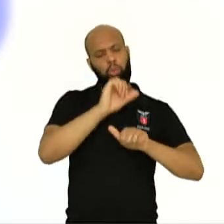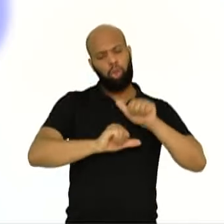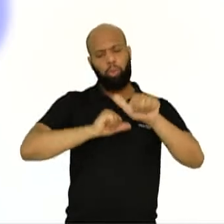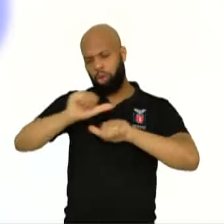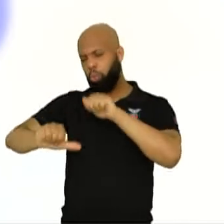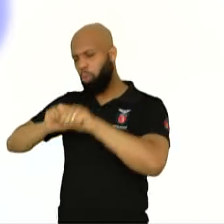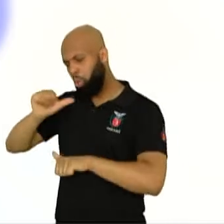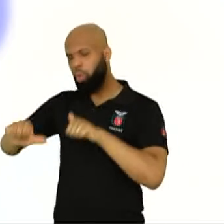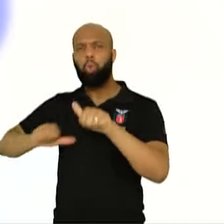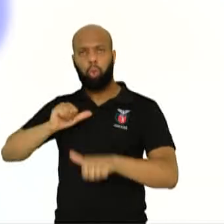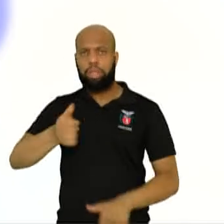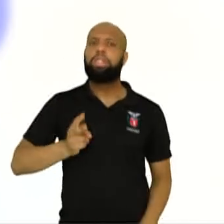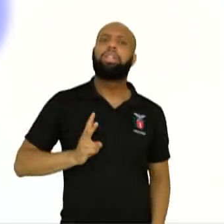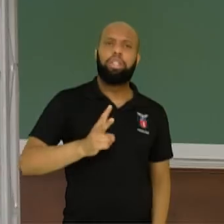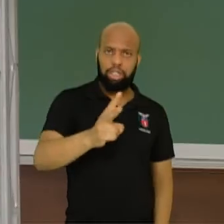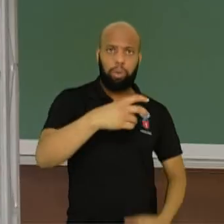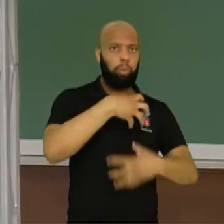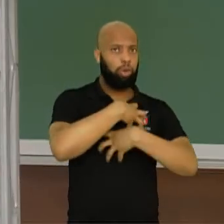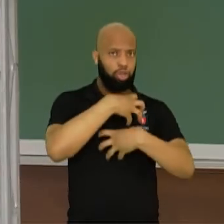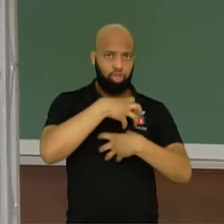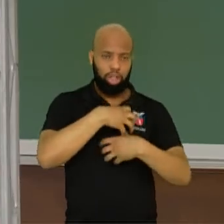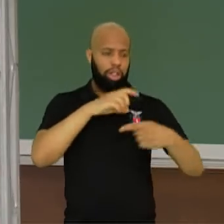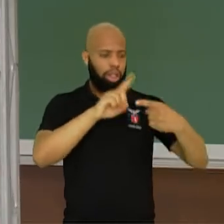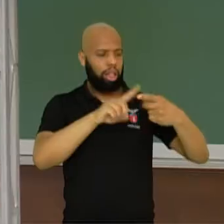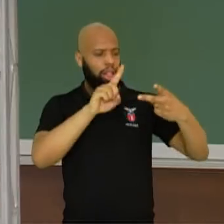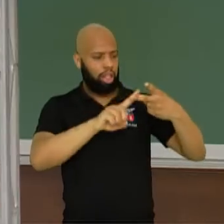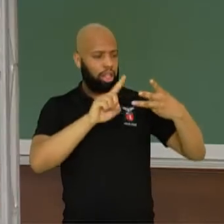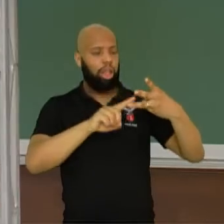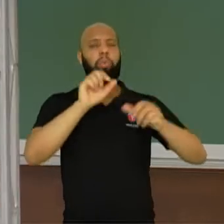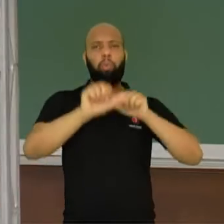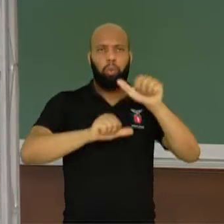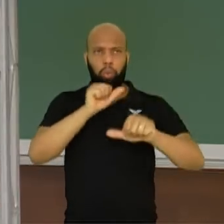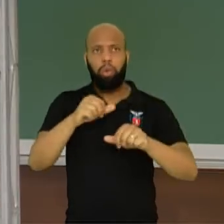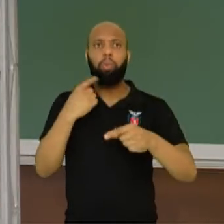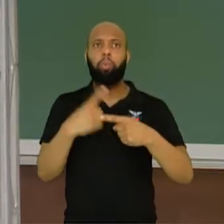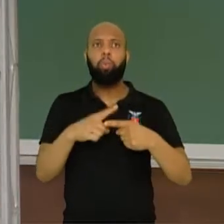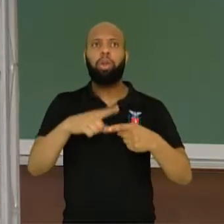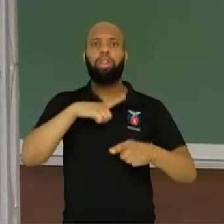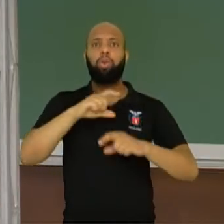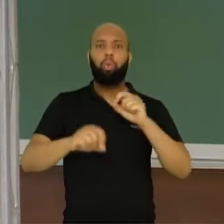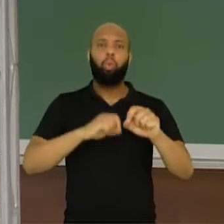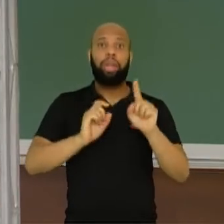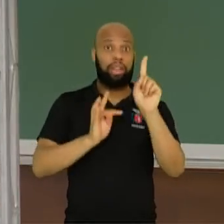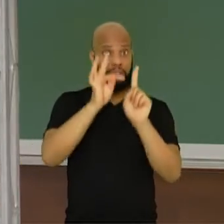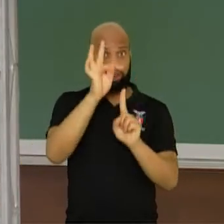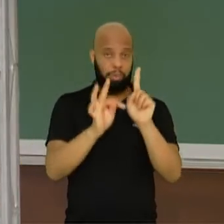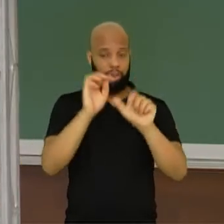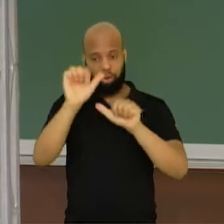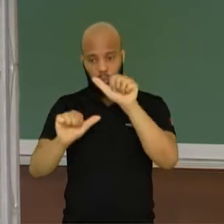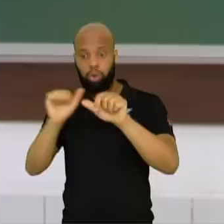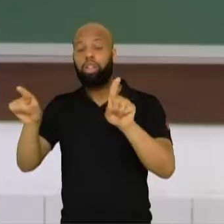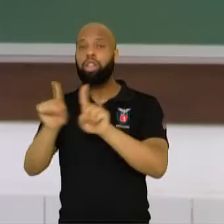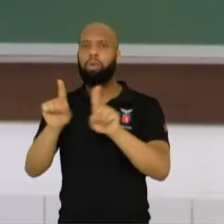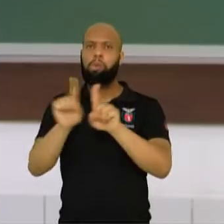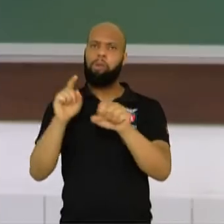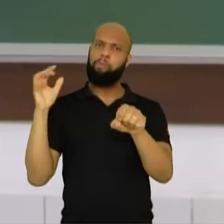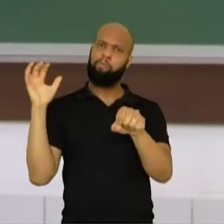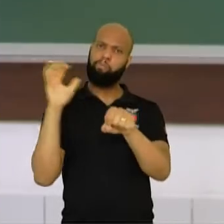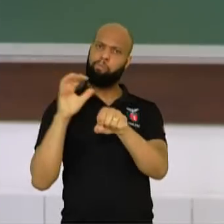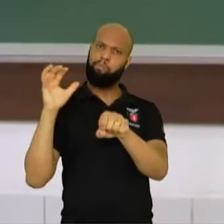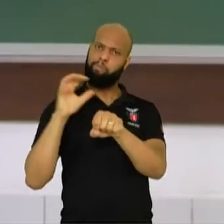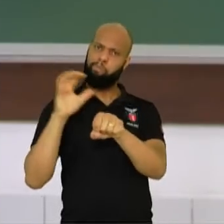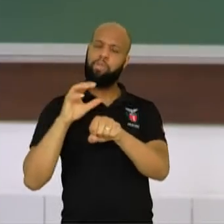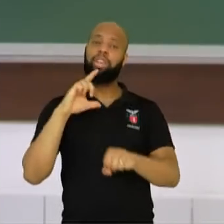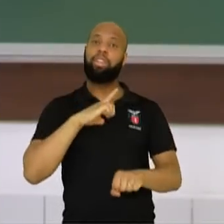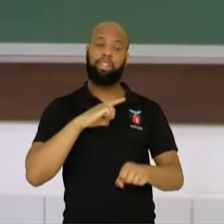do sólido para o líquido ganhou o número 1, que significa fusão, e assim sucessivamente,